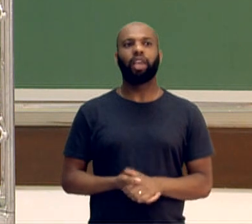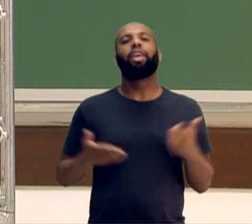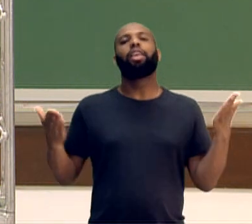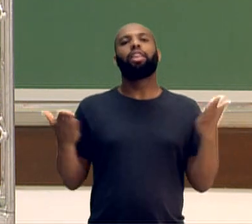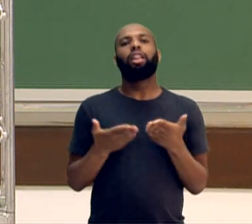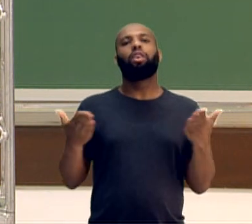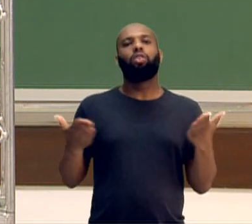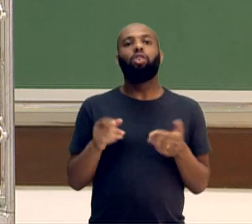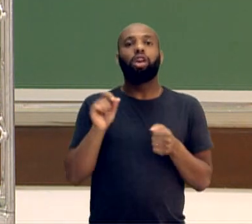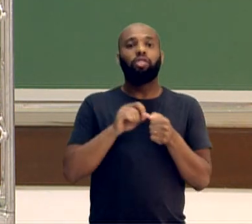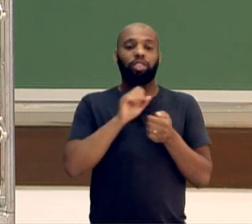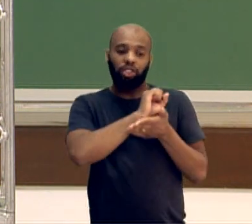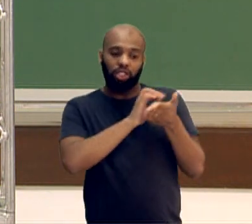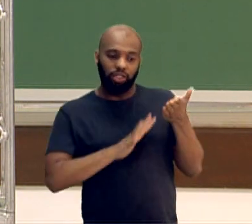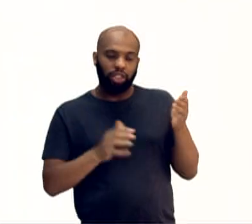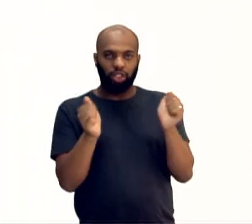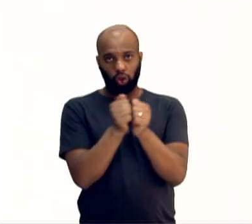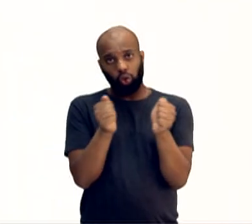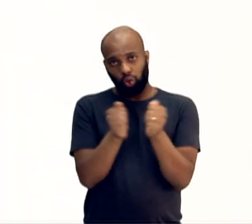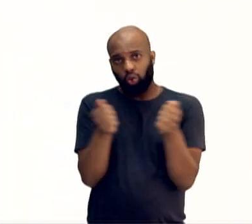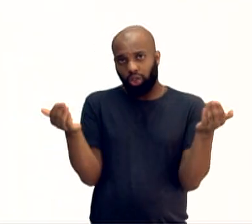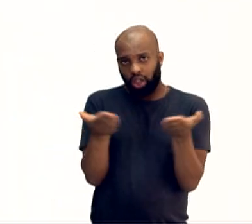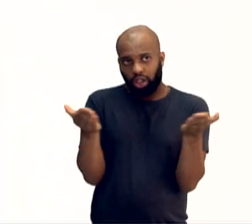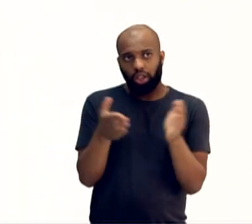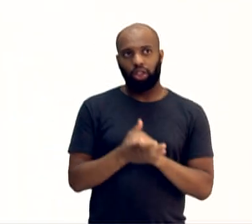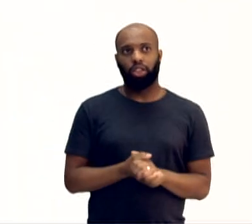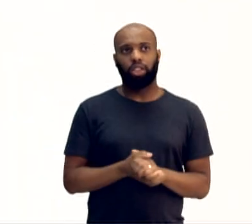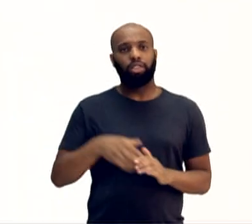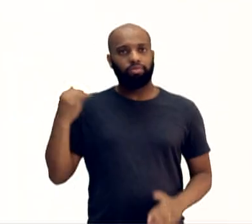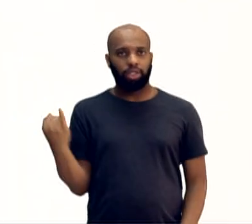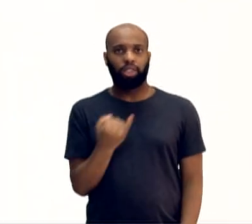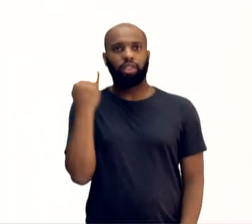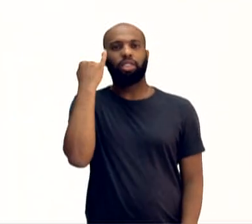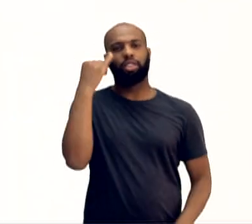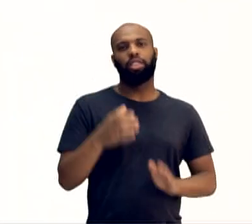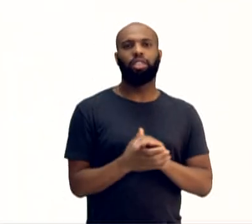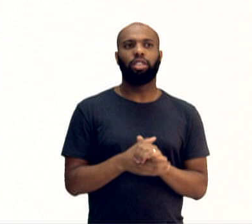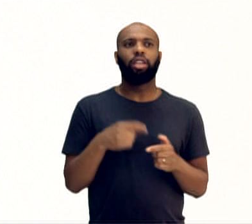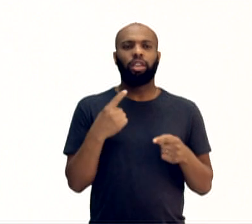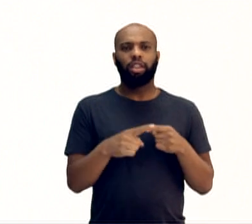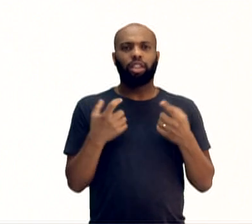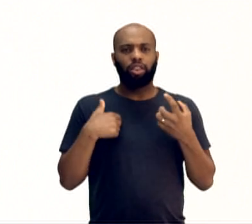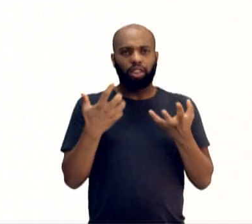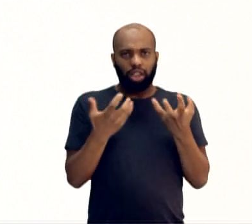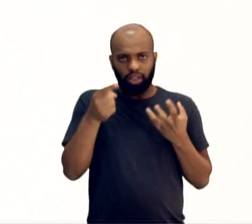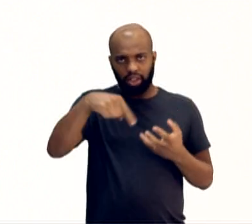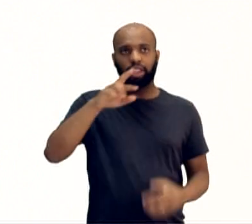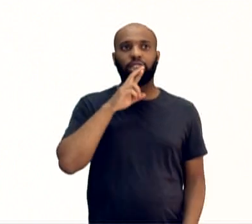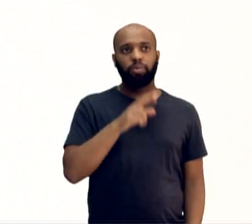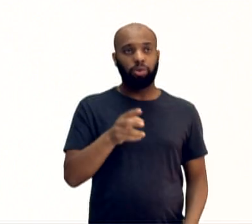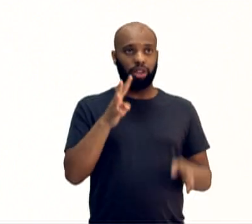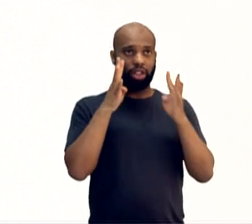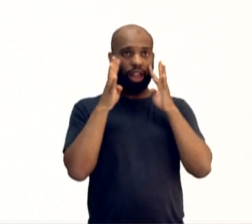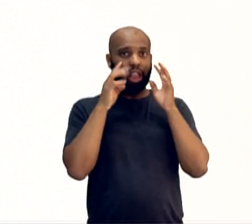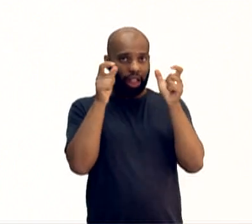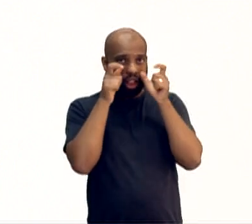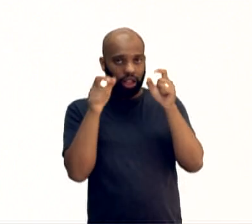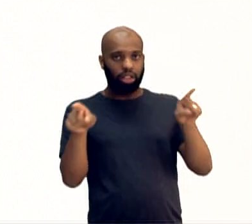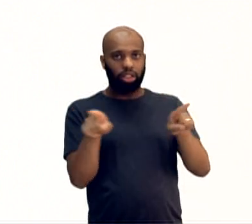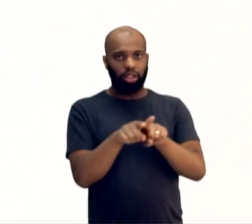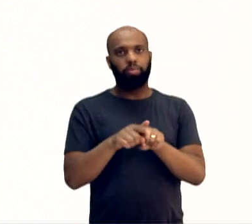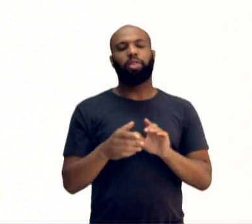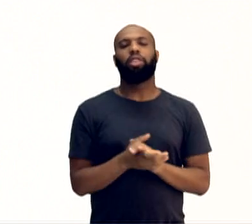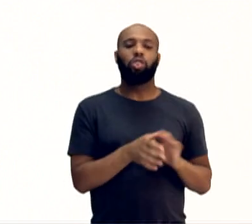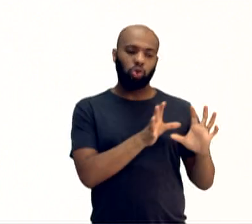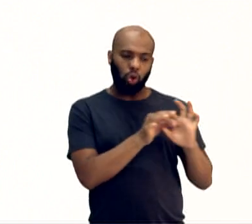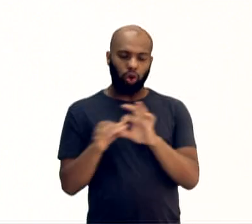Pessoal, vamos então fazer uma atividadezinha agora. Né? É importante, uma questão que eu quero que vocês respondam, prestem atenção nela. Qual foi o